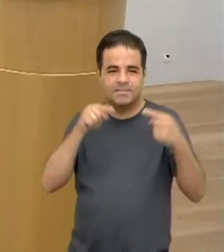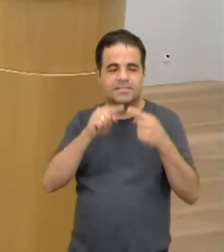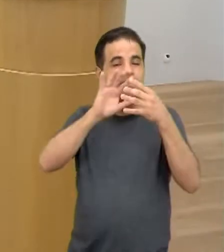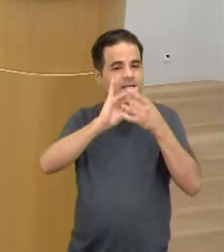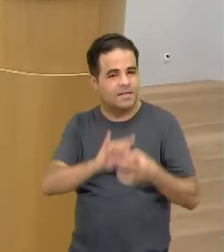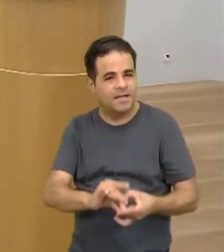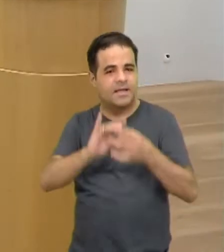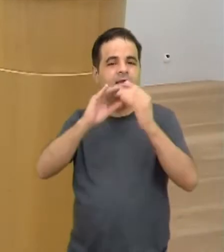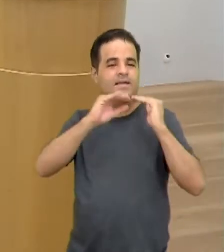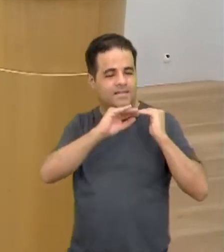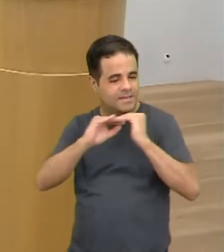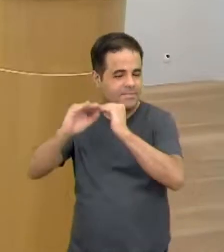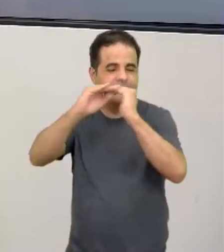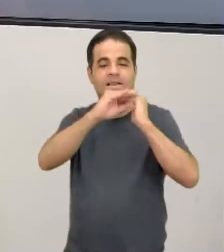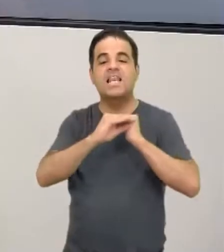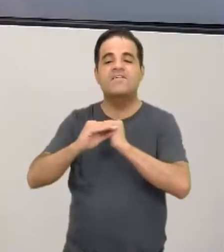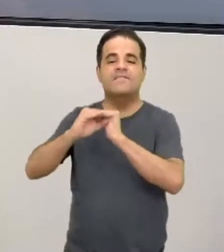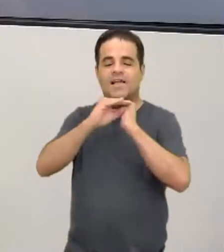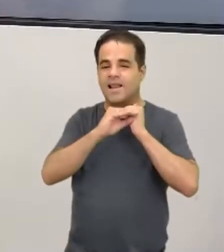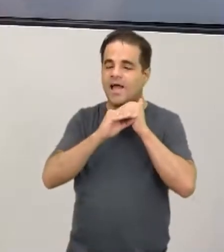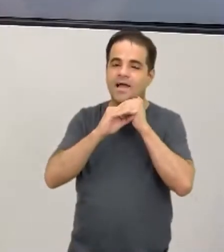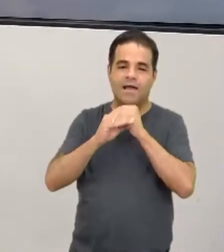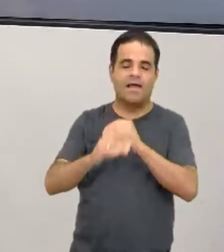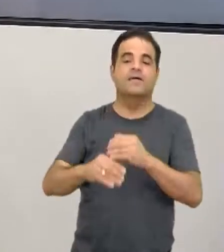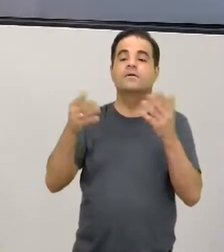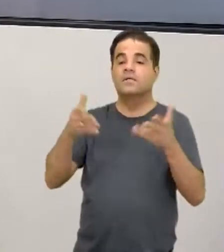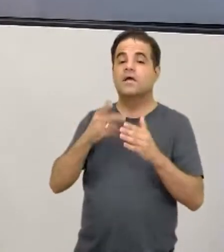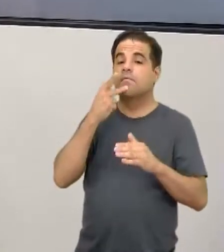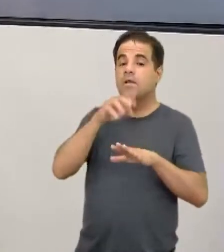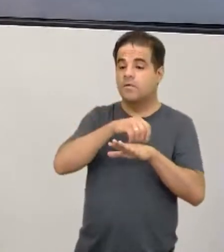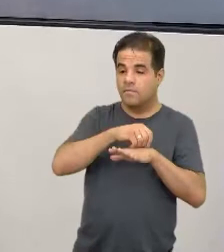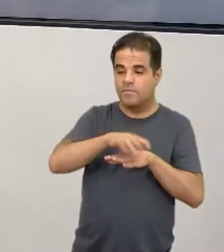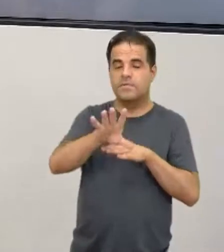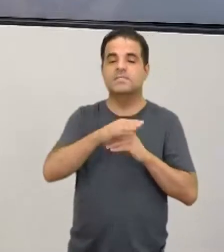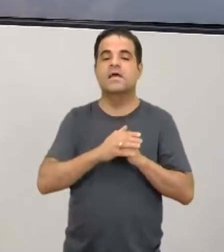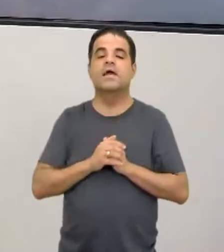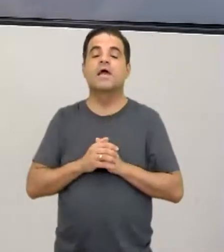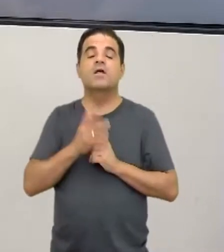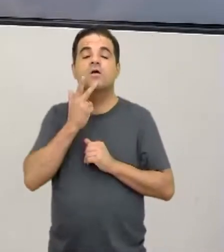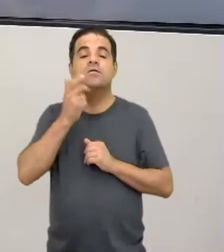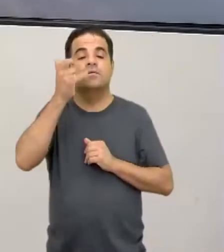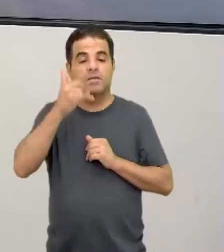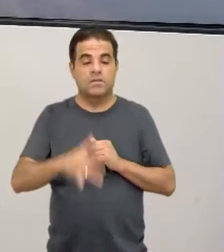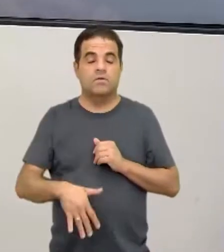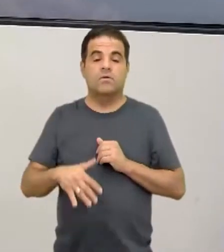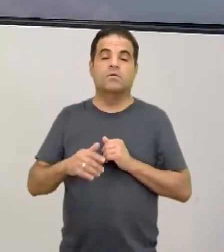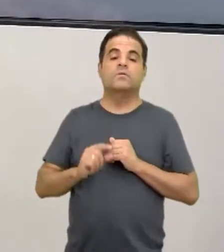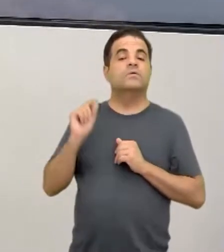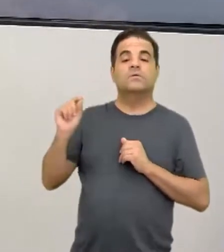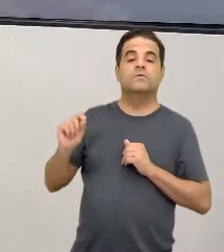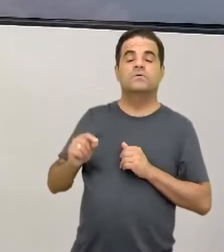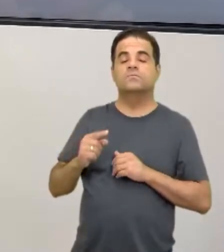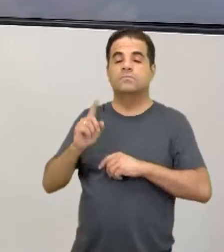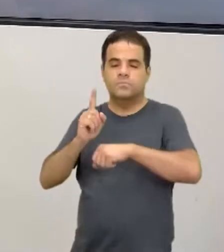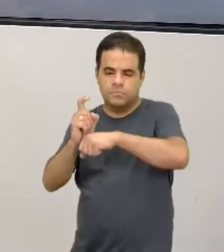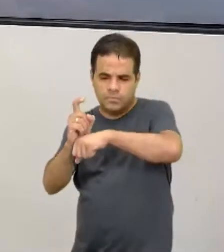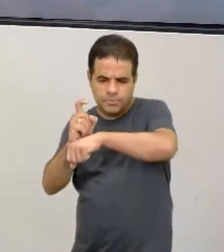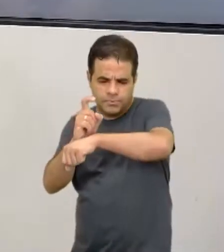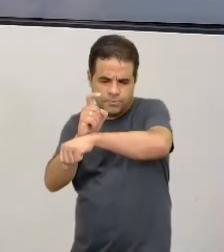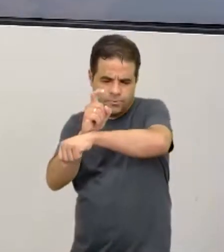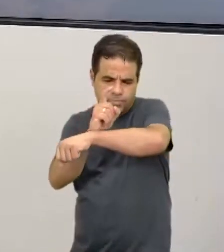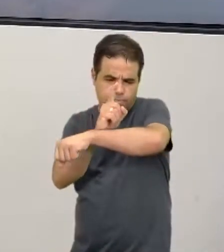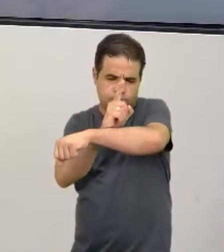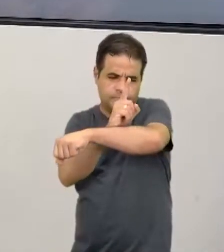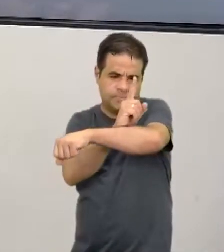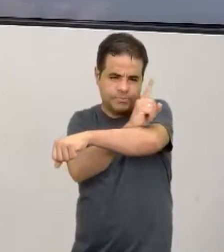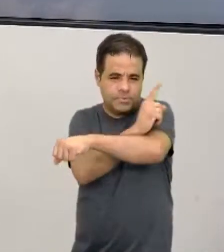nivelar. E nivelar, é isso mesmo. Então aí, gente, né, para vocês, a gente falou então um pouquinho a respeito da evolução humana